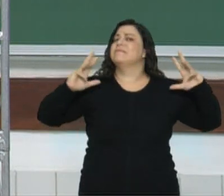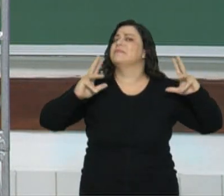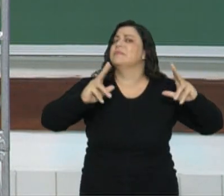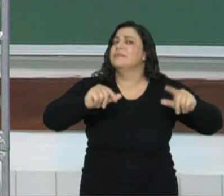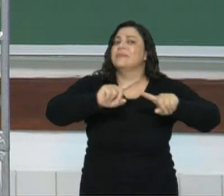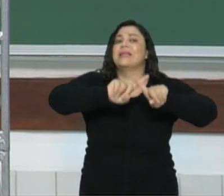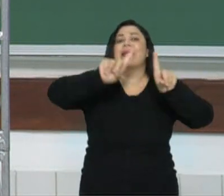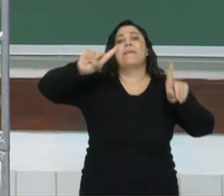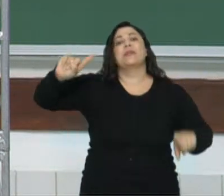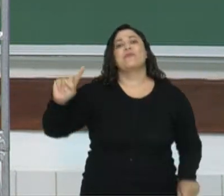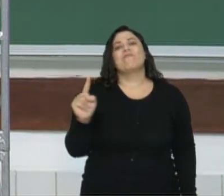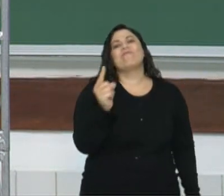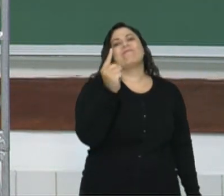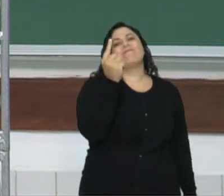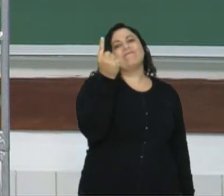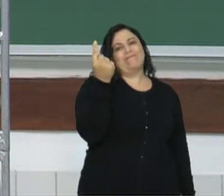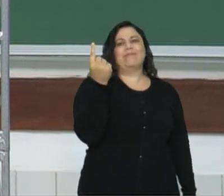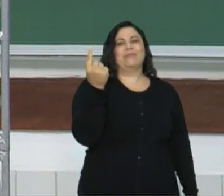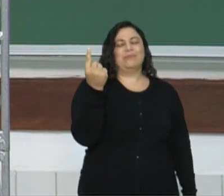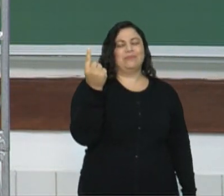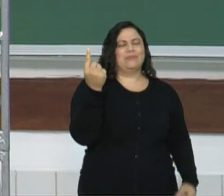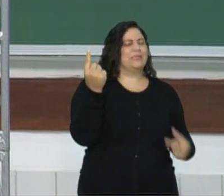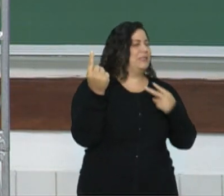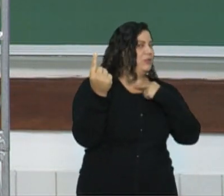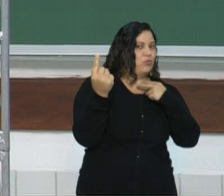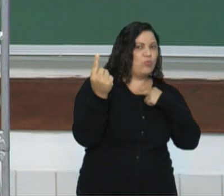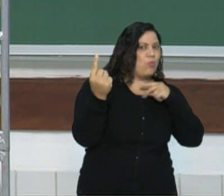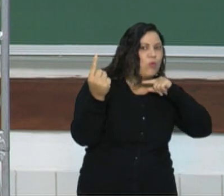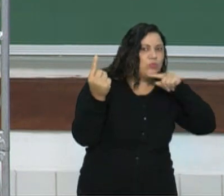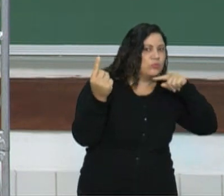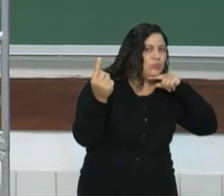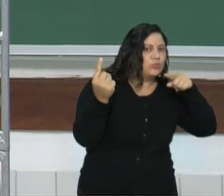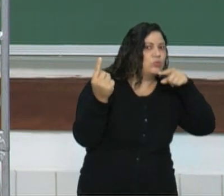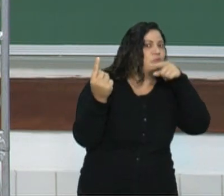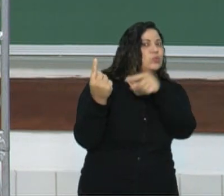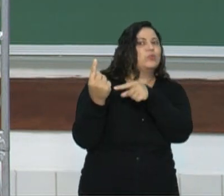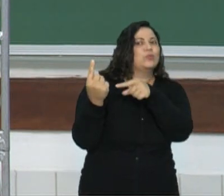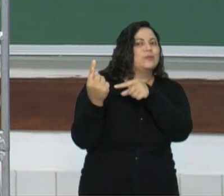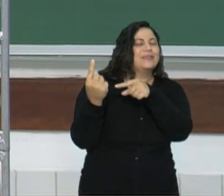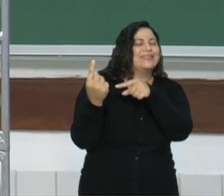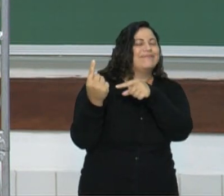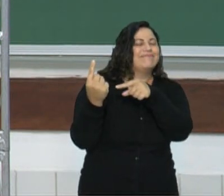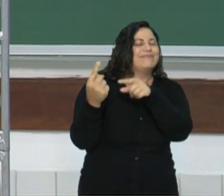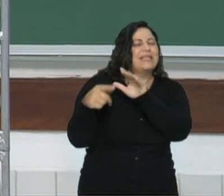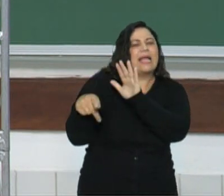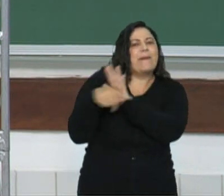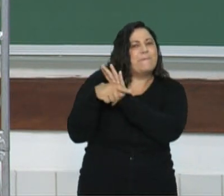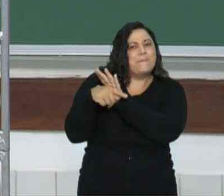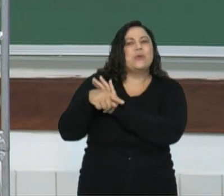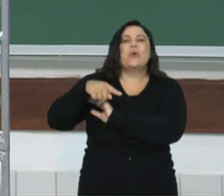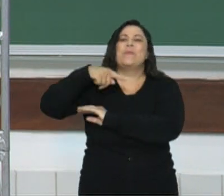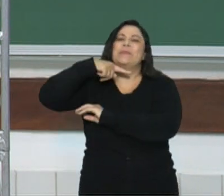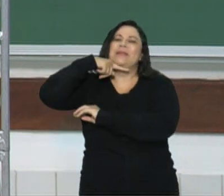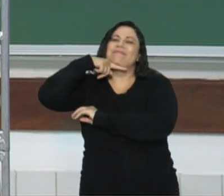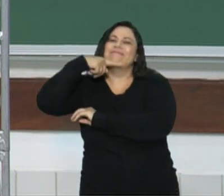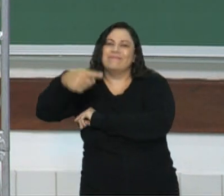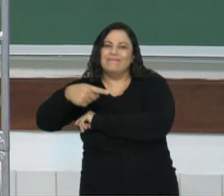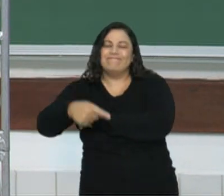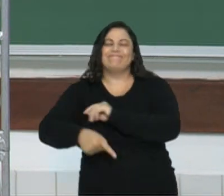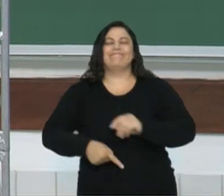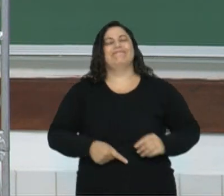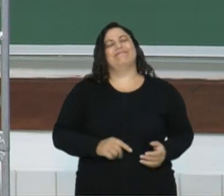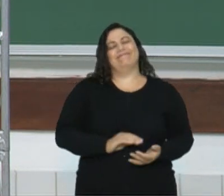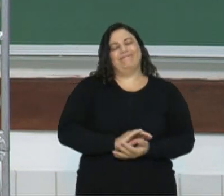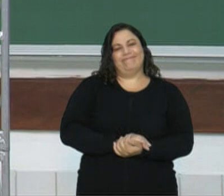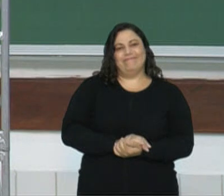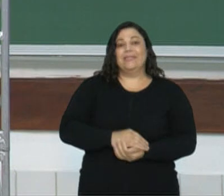Mas tem uma coisa que eu não posso duvidar. De que eu estou duvidando. Disso eu tenho certeza.